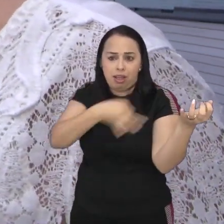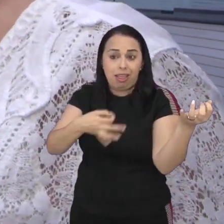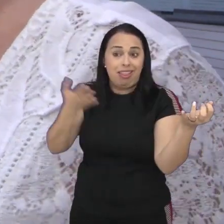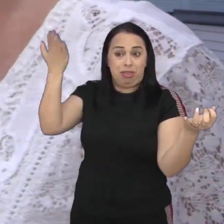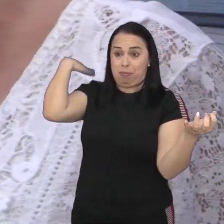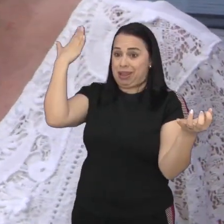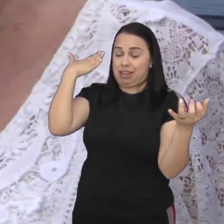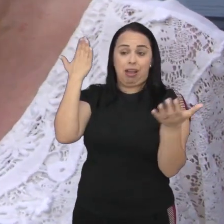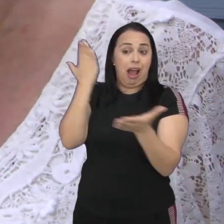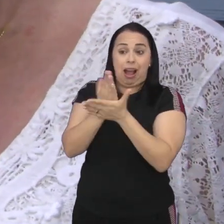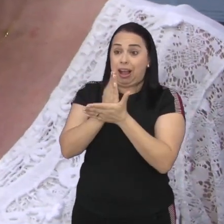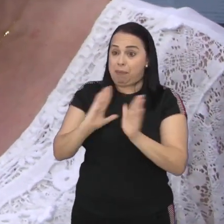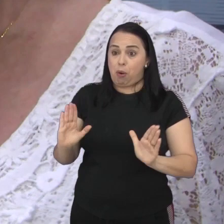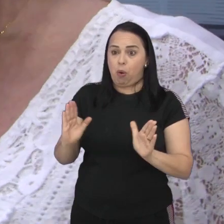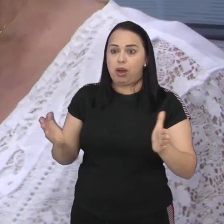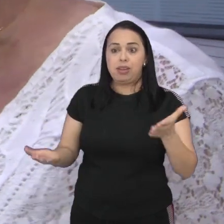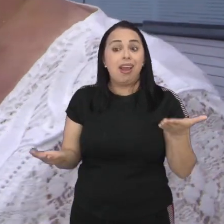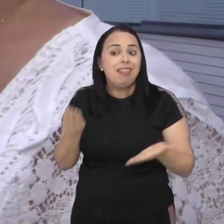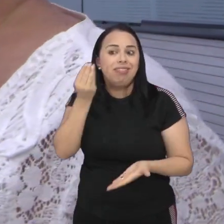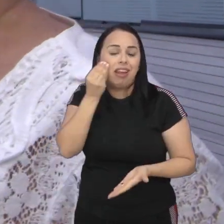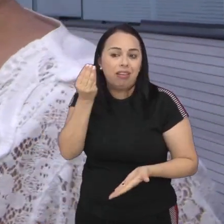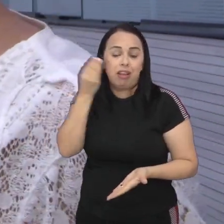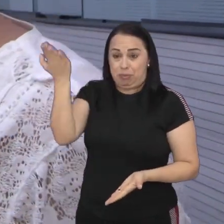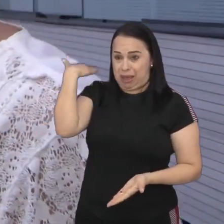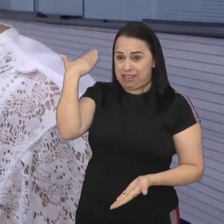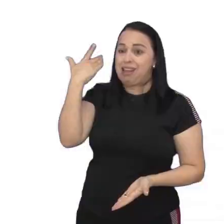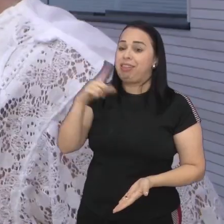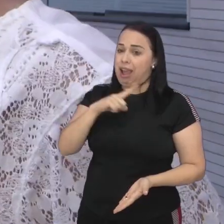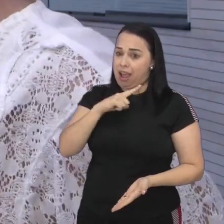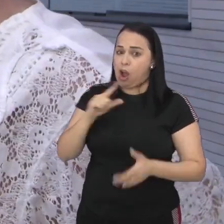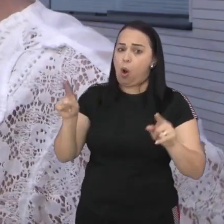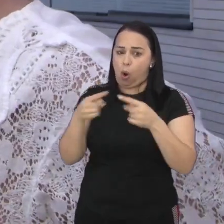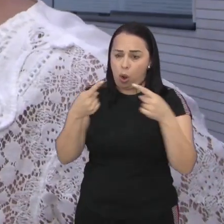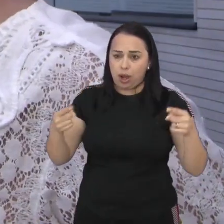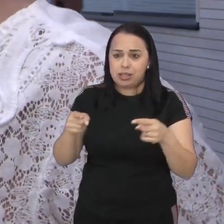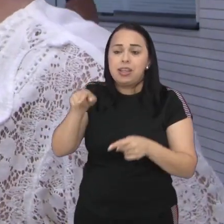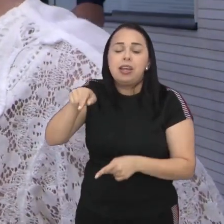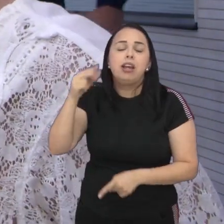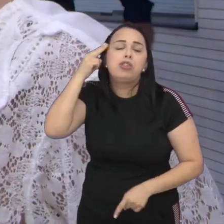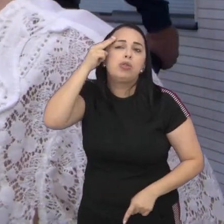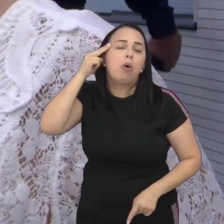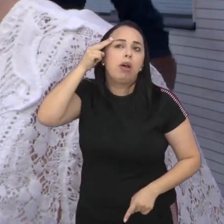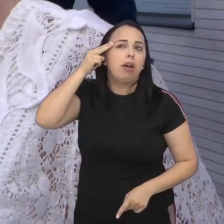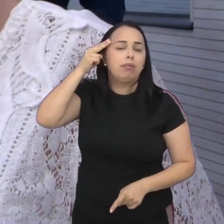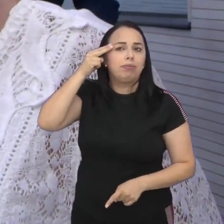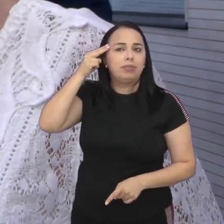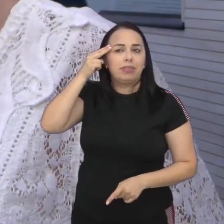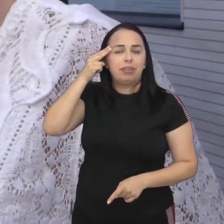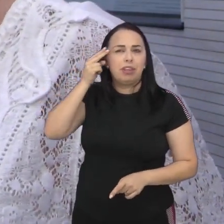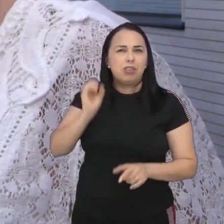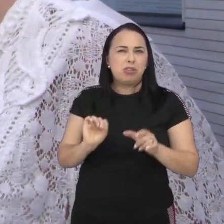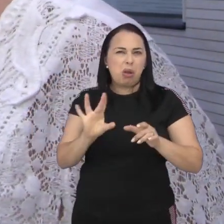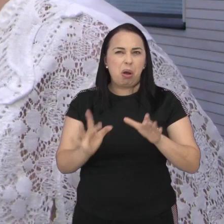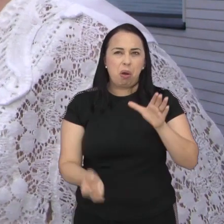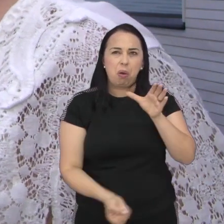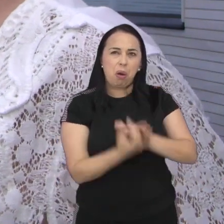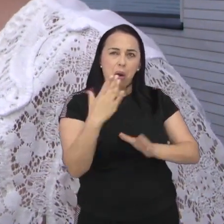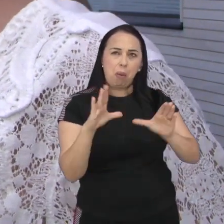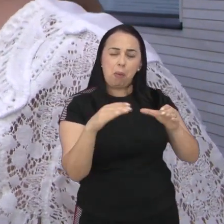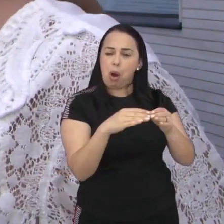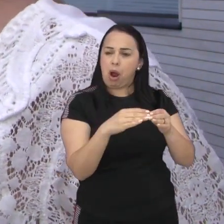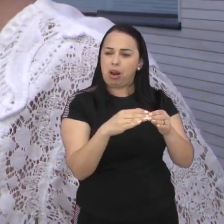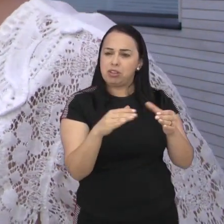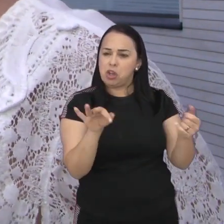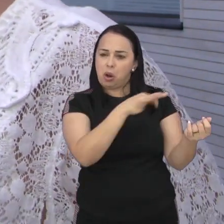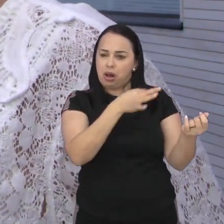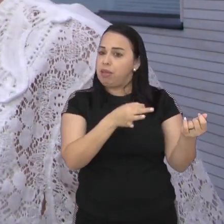tinha sido desativada a outra, né, que São José já teve orquestra. E era sempre o sonho dele, conforme ele disse, não era só fazer orquestra, era ter